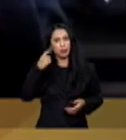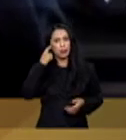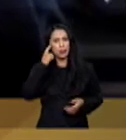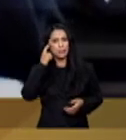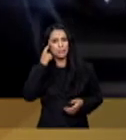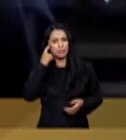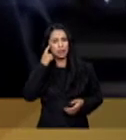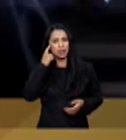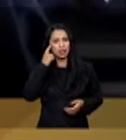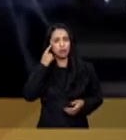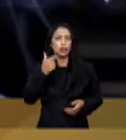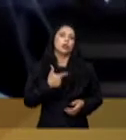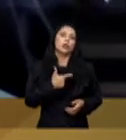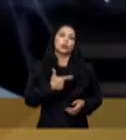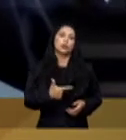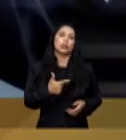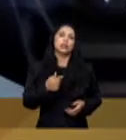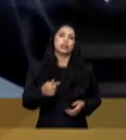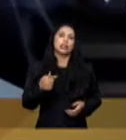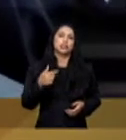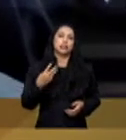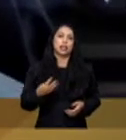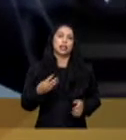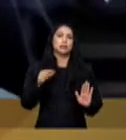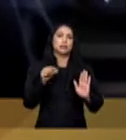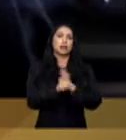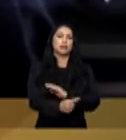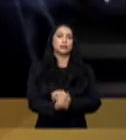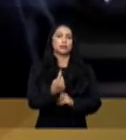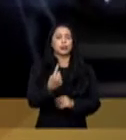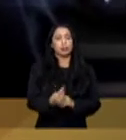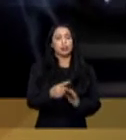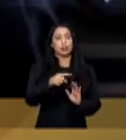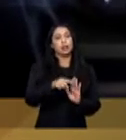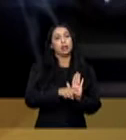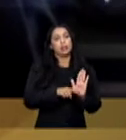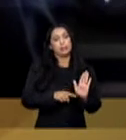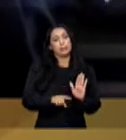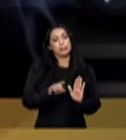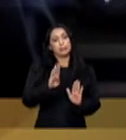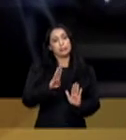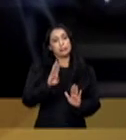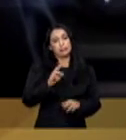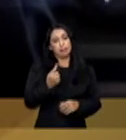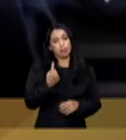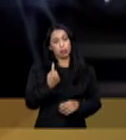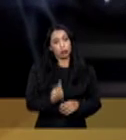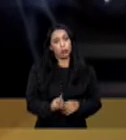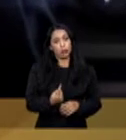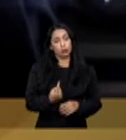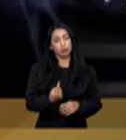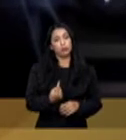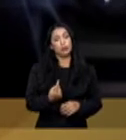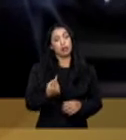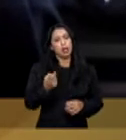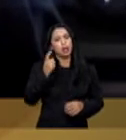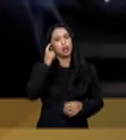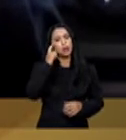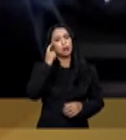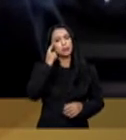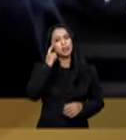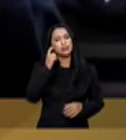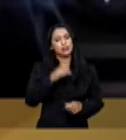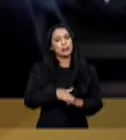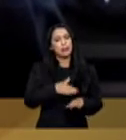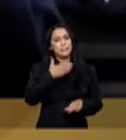o 273, parágrafo 1º, letra B1, no seu preceito secundário, deve-se